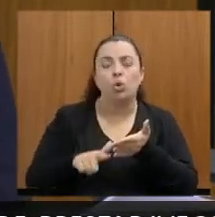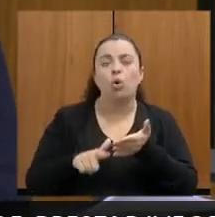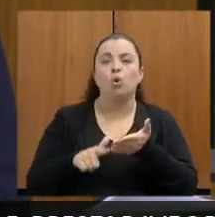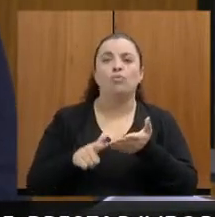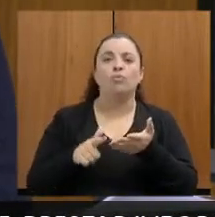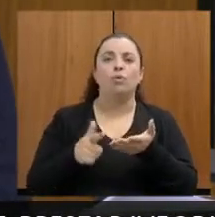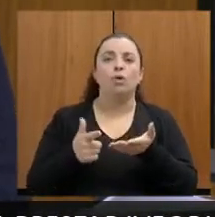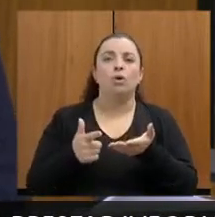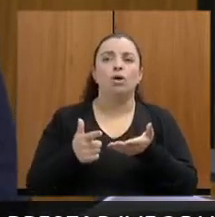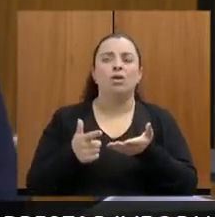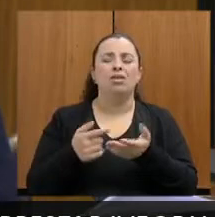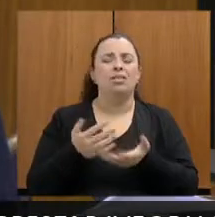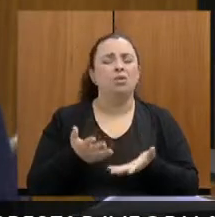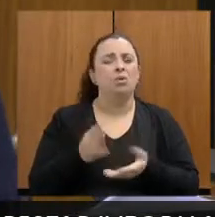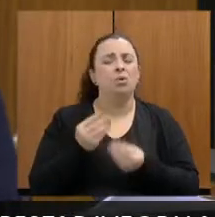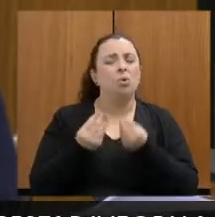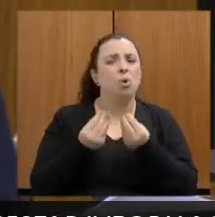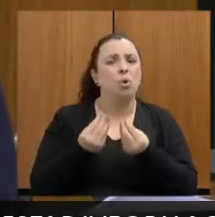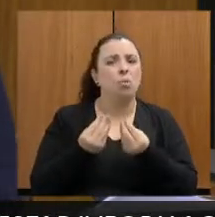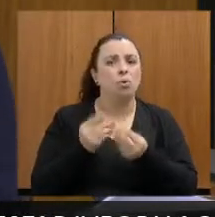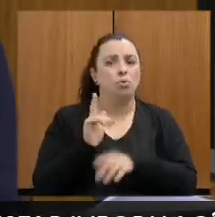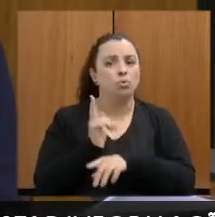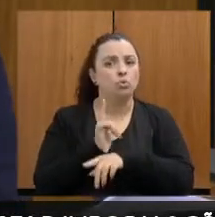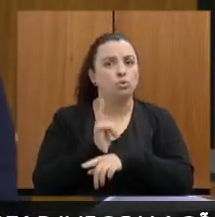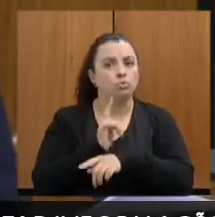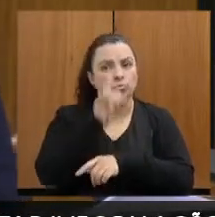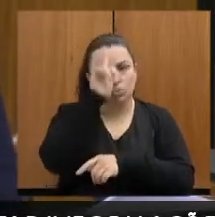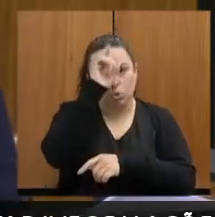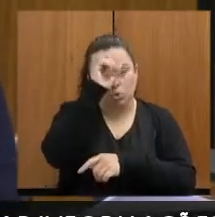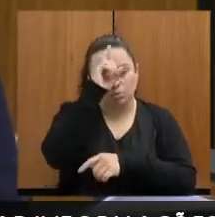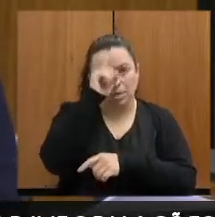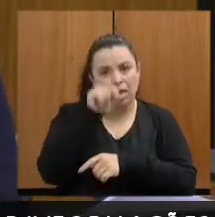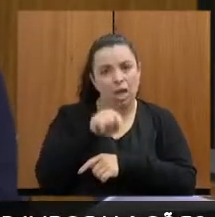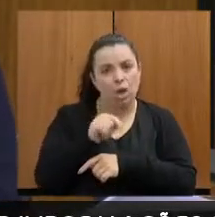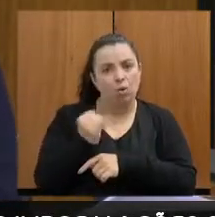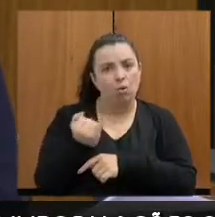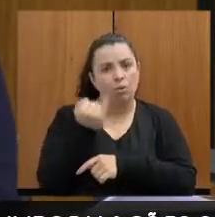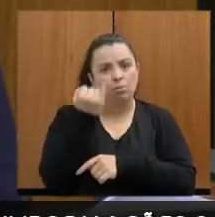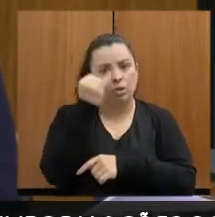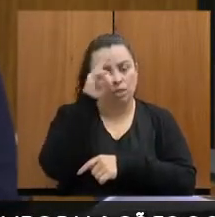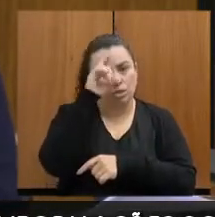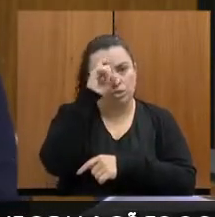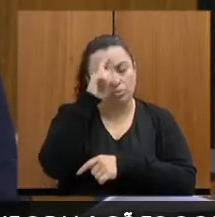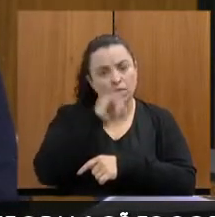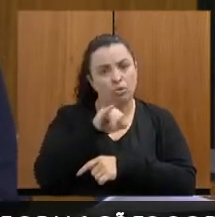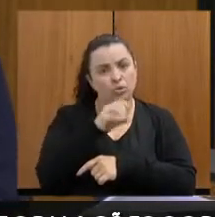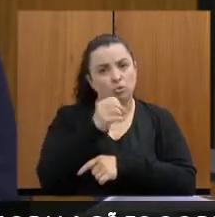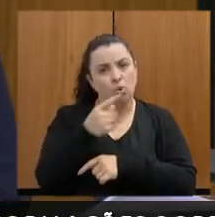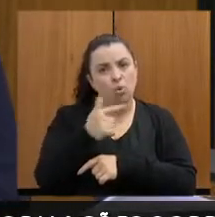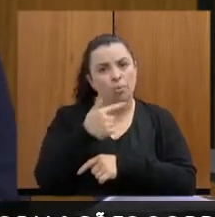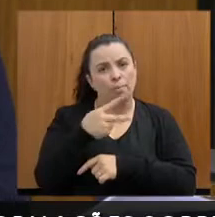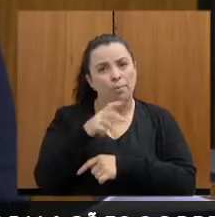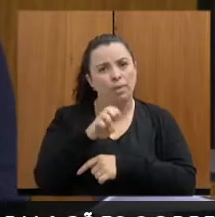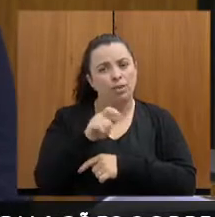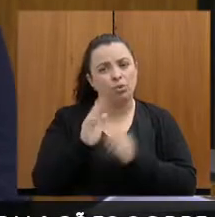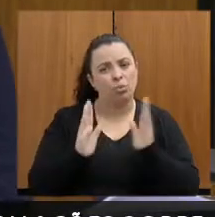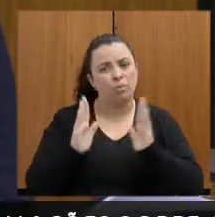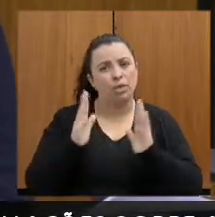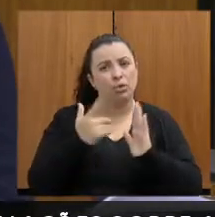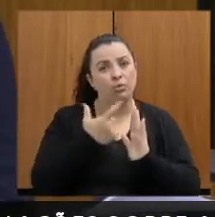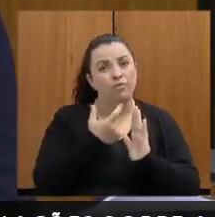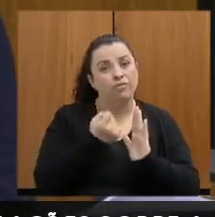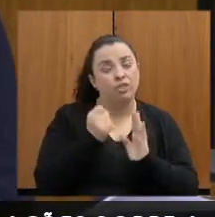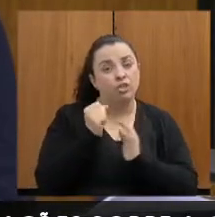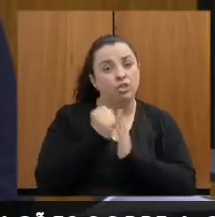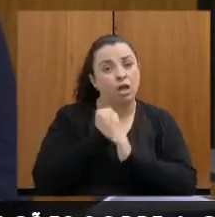é de entrega da gestão de um hospital com a importância do João Penido por 20 anos você não tem